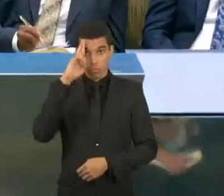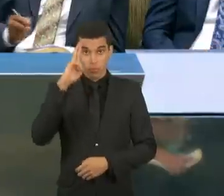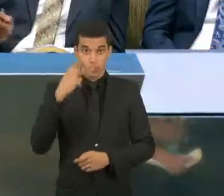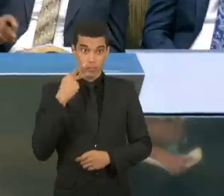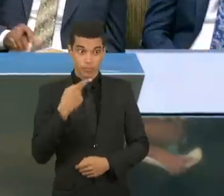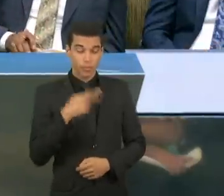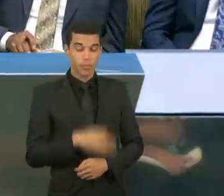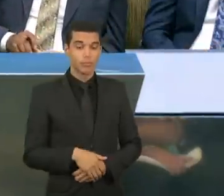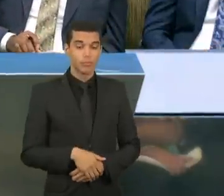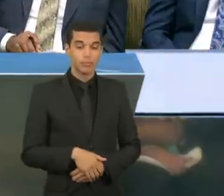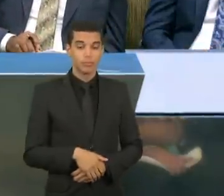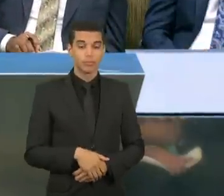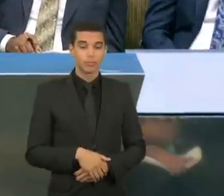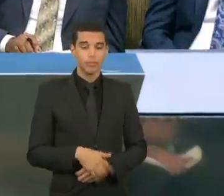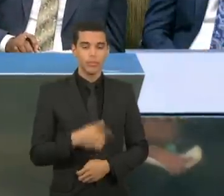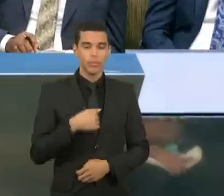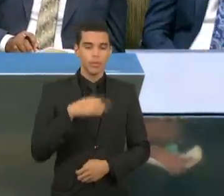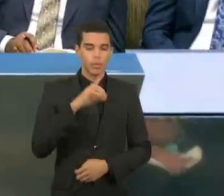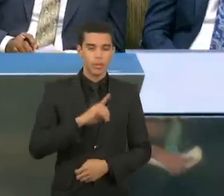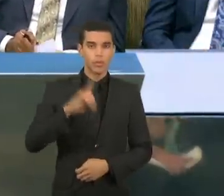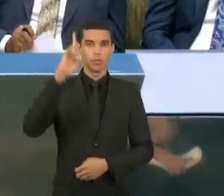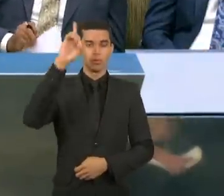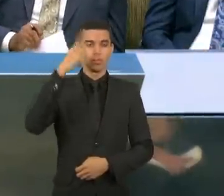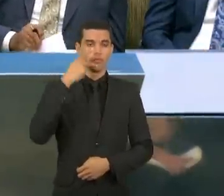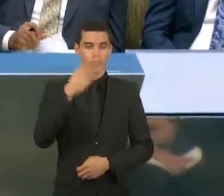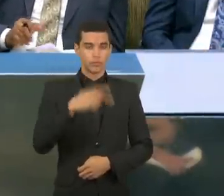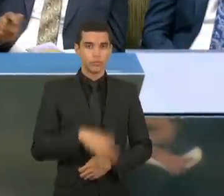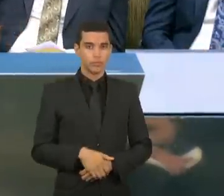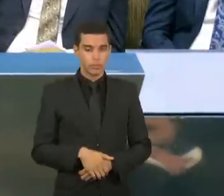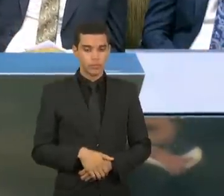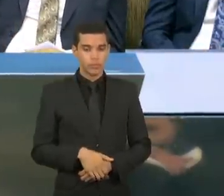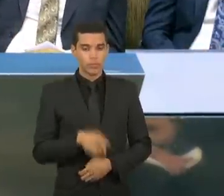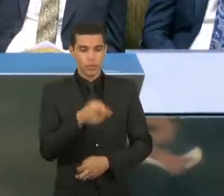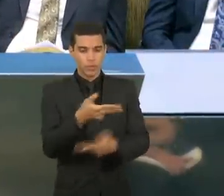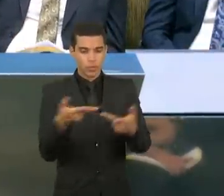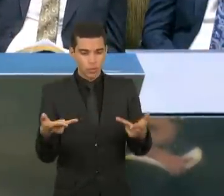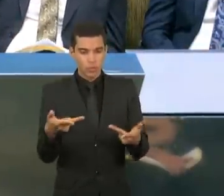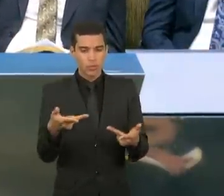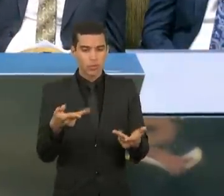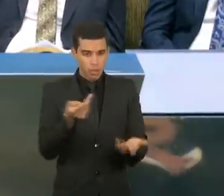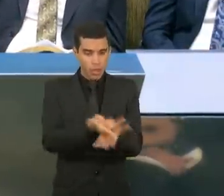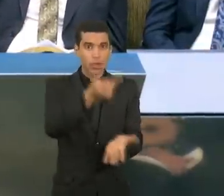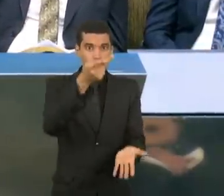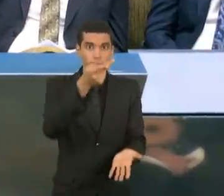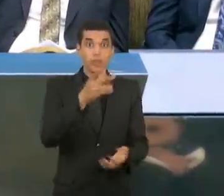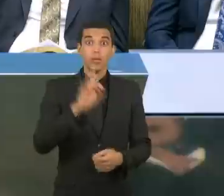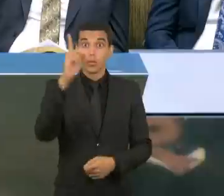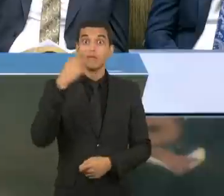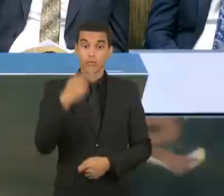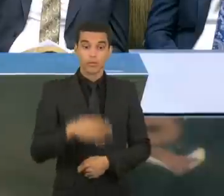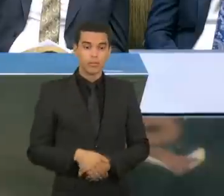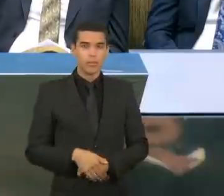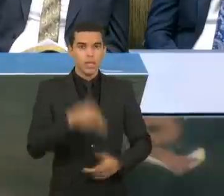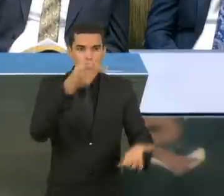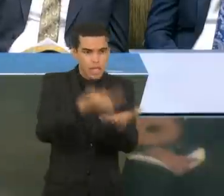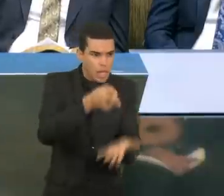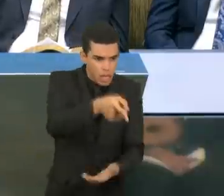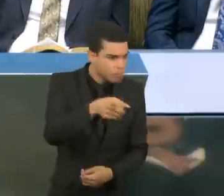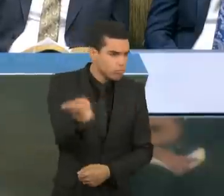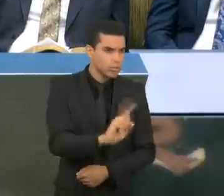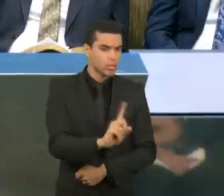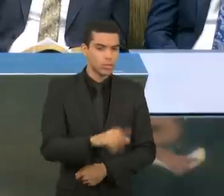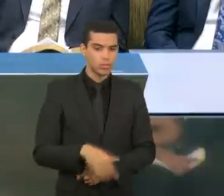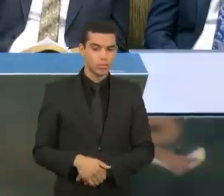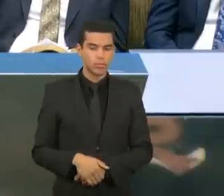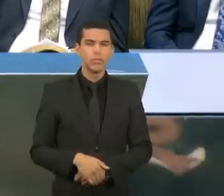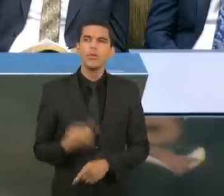Deus. Isto não subsistirá. Nem tampouco vai acontecer. Veja, Deus está dizendo. Não vai acontecer.